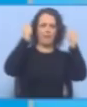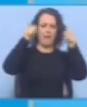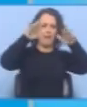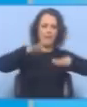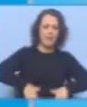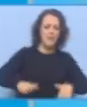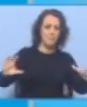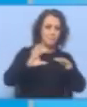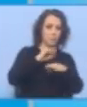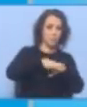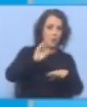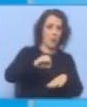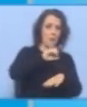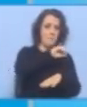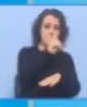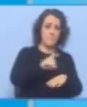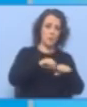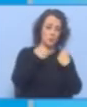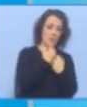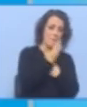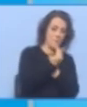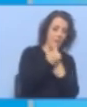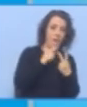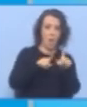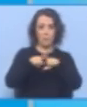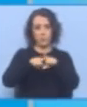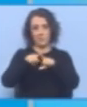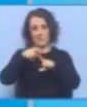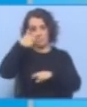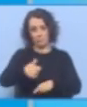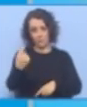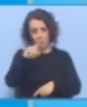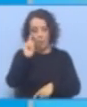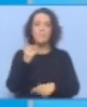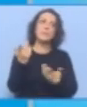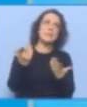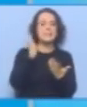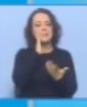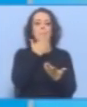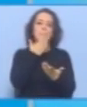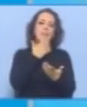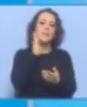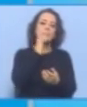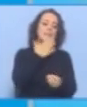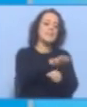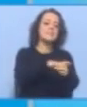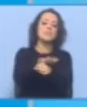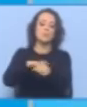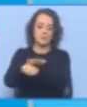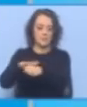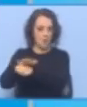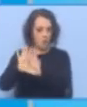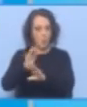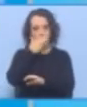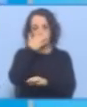Pois, vamos ver, eu não sei, teríamos agora que analisar caso por caso. Eu não estou a dizer que